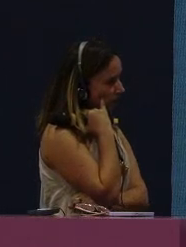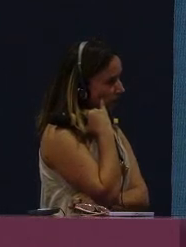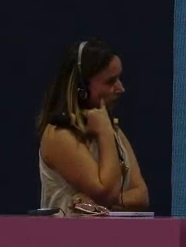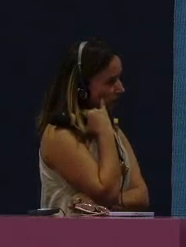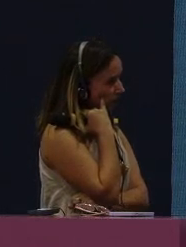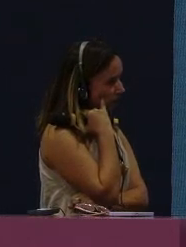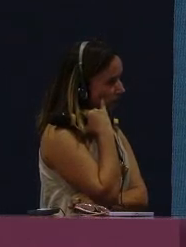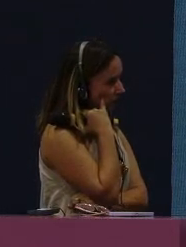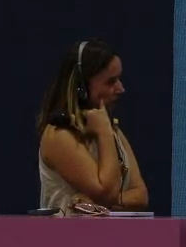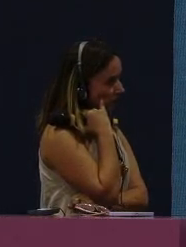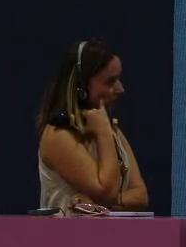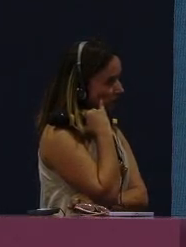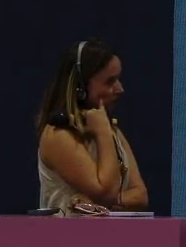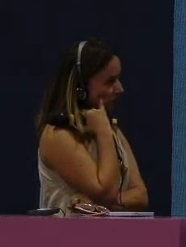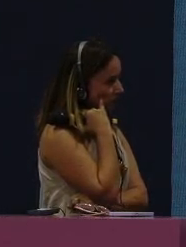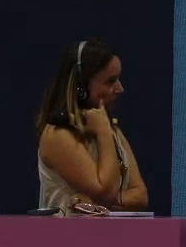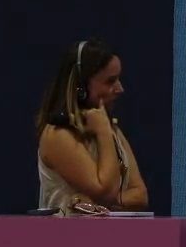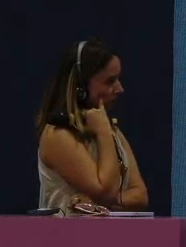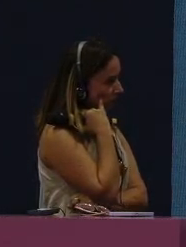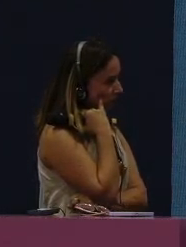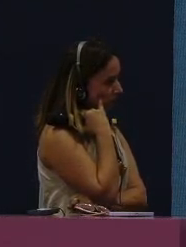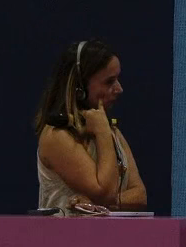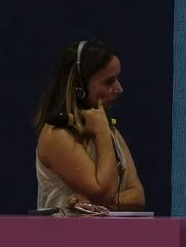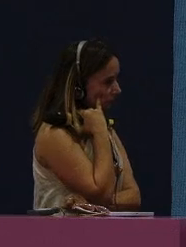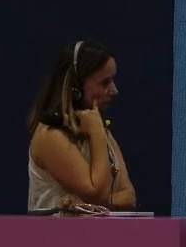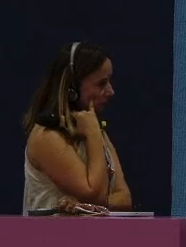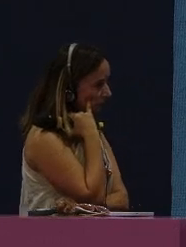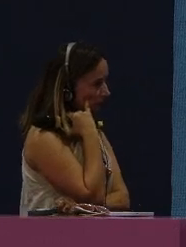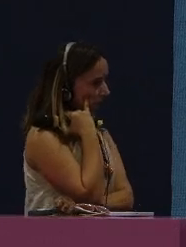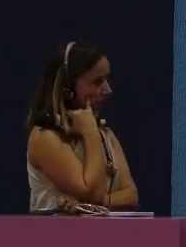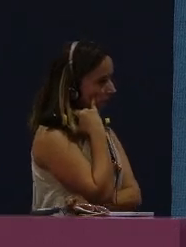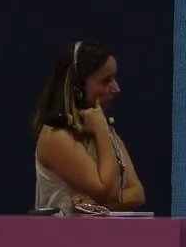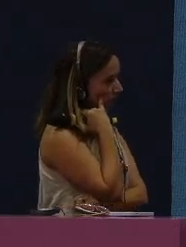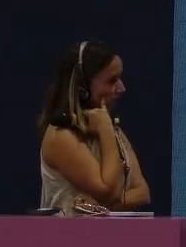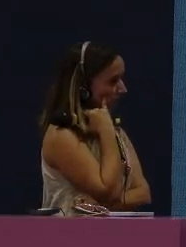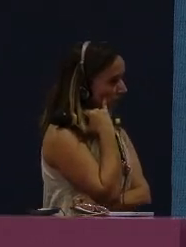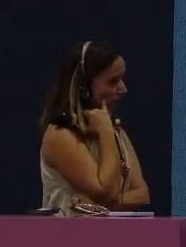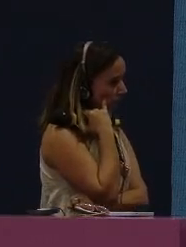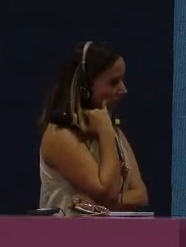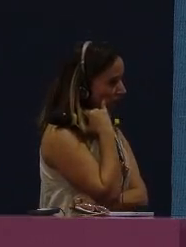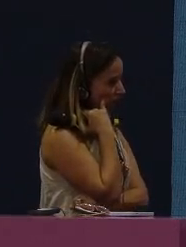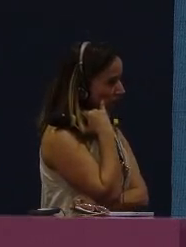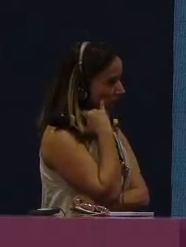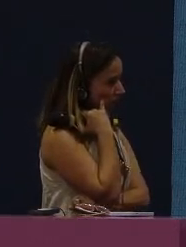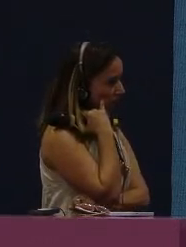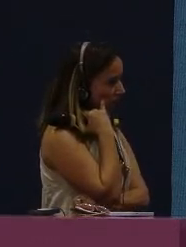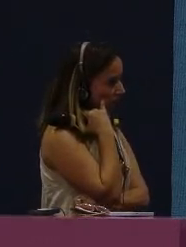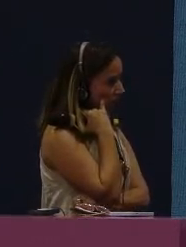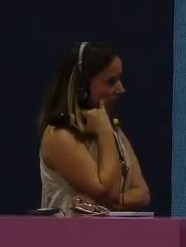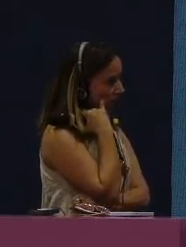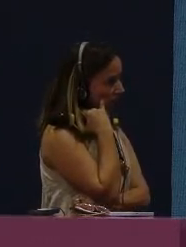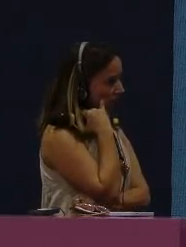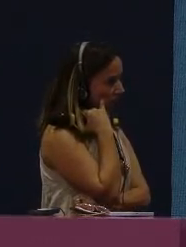né? E os modelos, como a gente falou, previsão, todo o planejamento, longo prazo, curto, médio prazo, curto prazo e curtíssimo